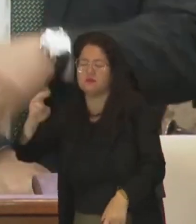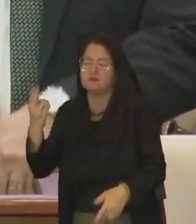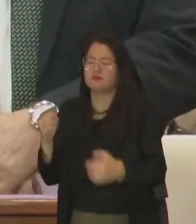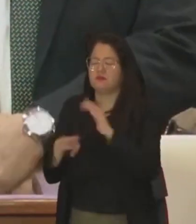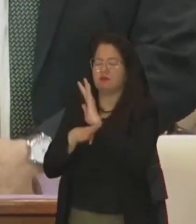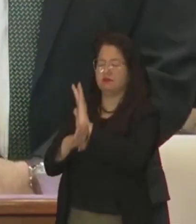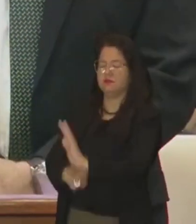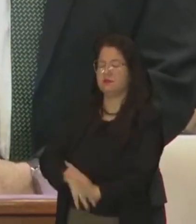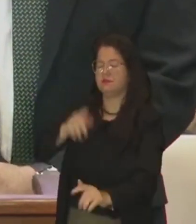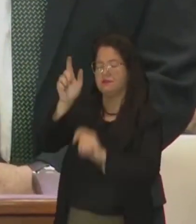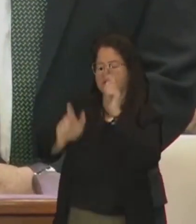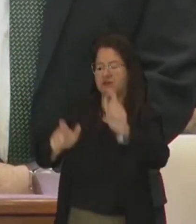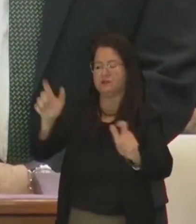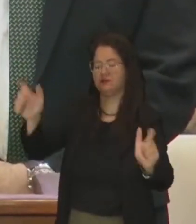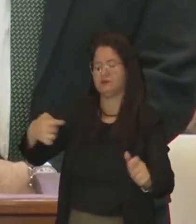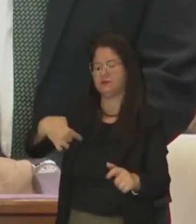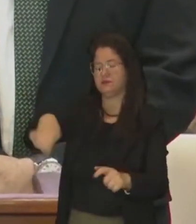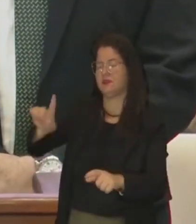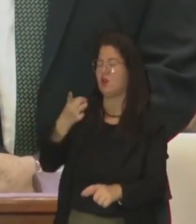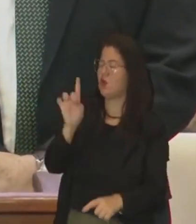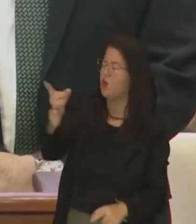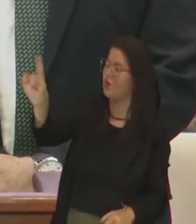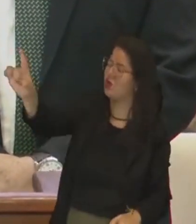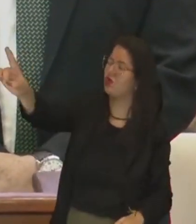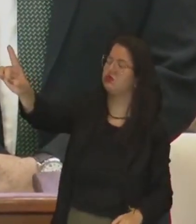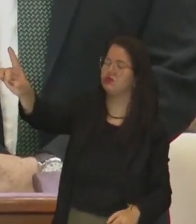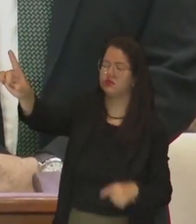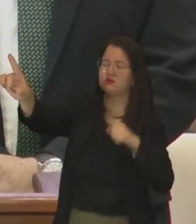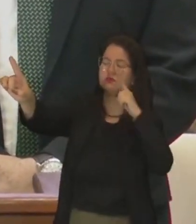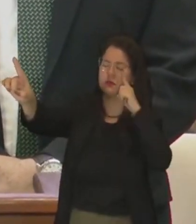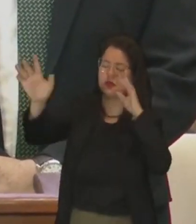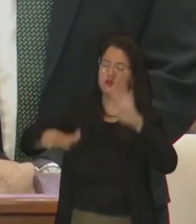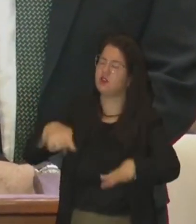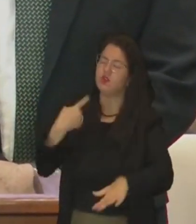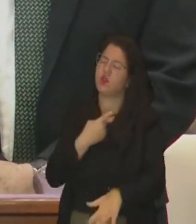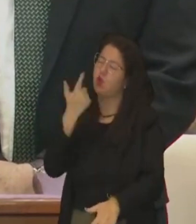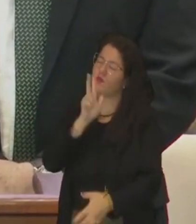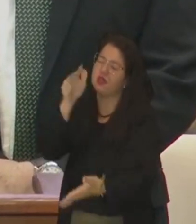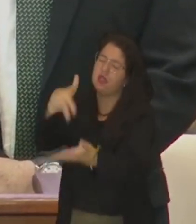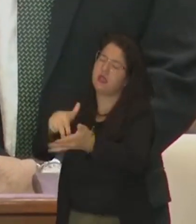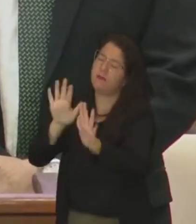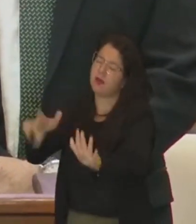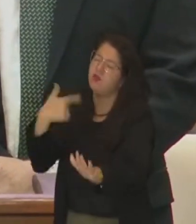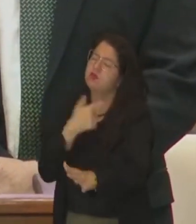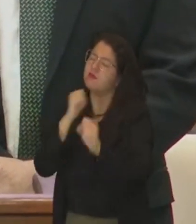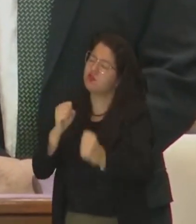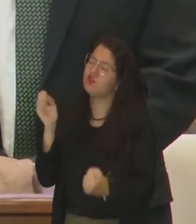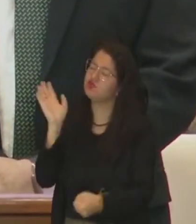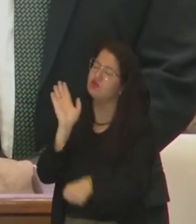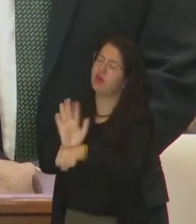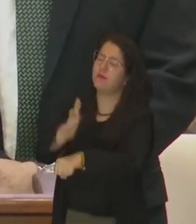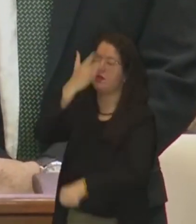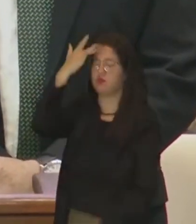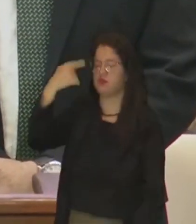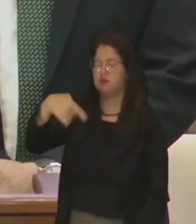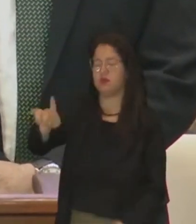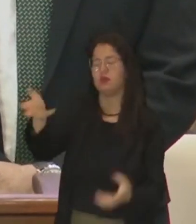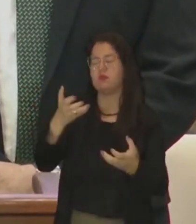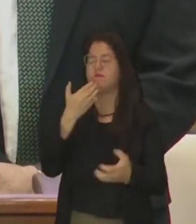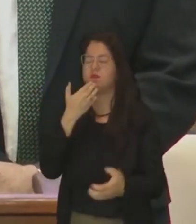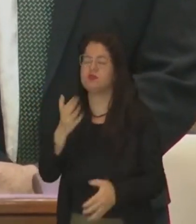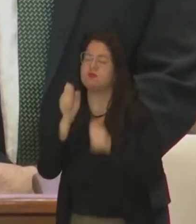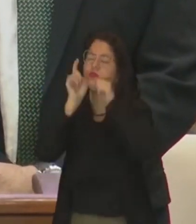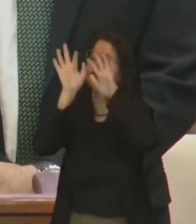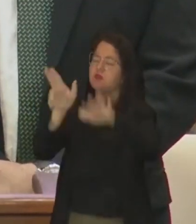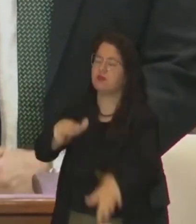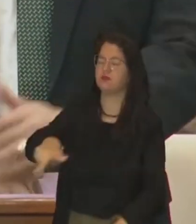que pessoas façam isso lá longe, onde nós às vezes não podemos ir. Ó Deus, eu quero te pedir pelos meus irmãos